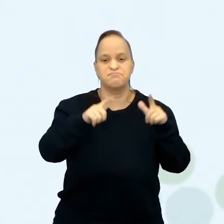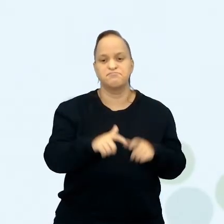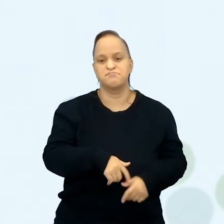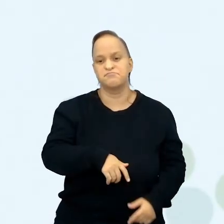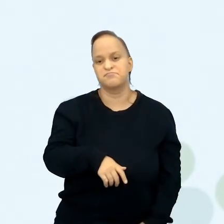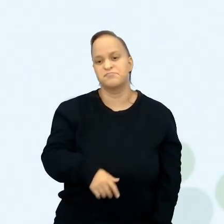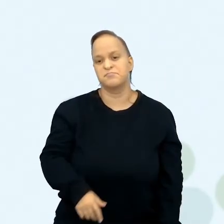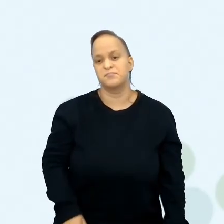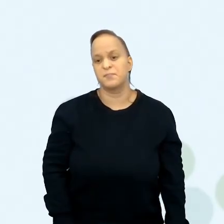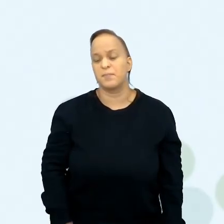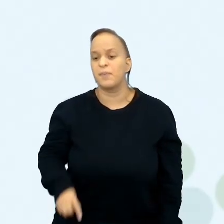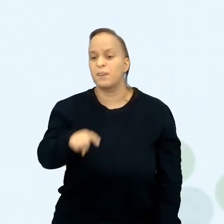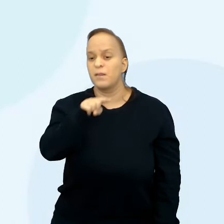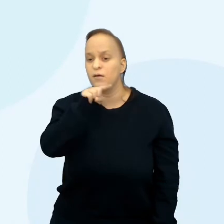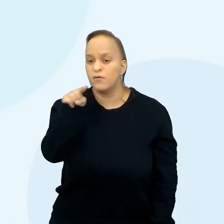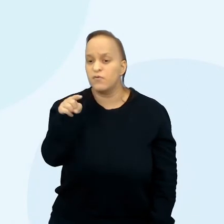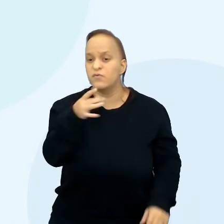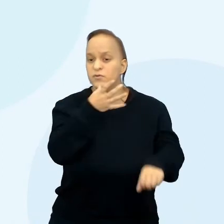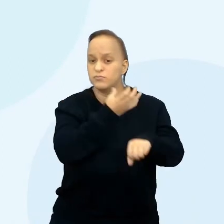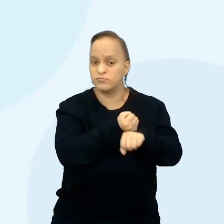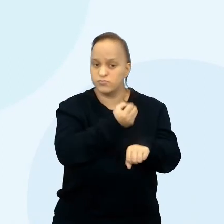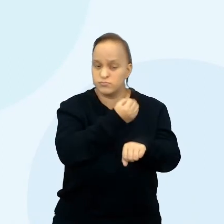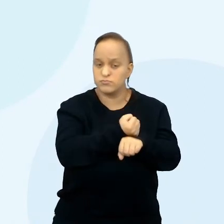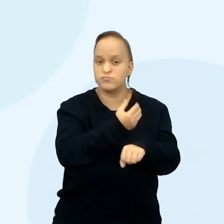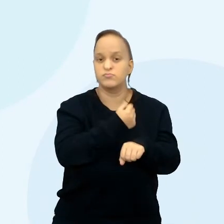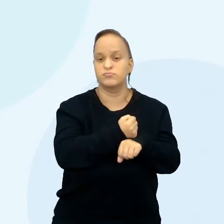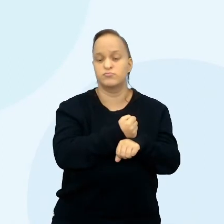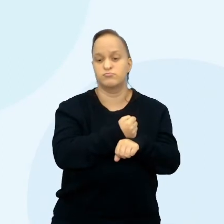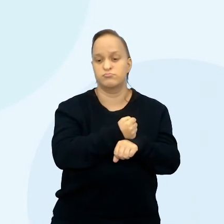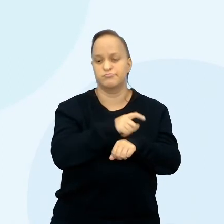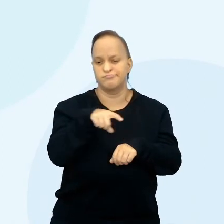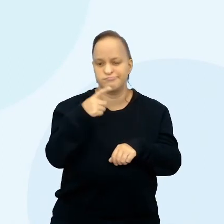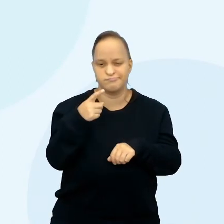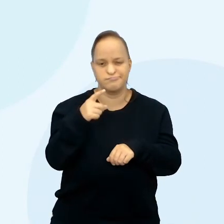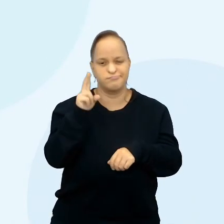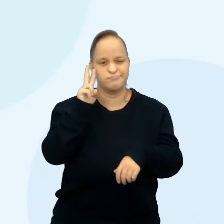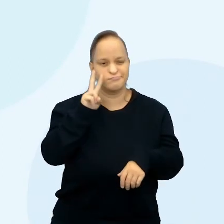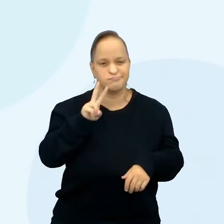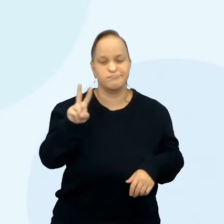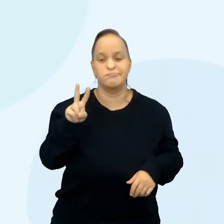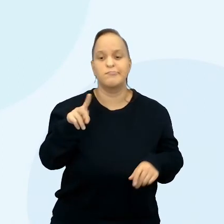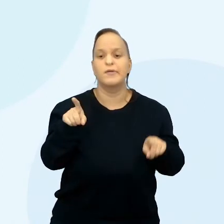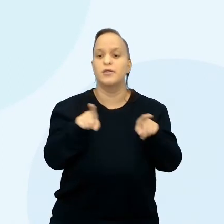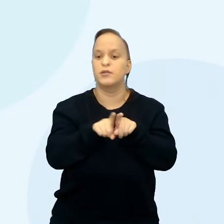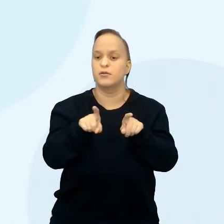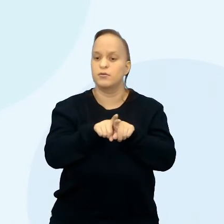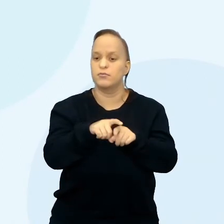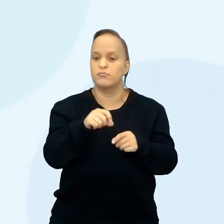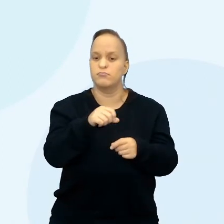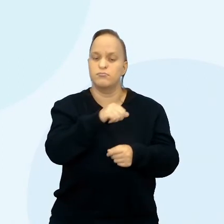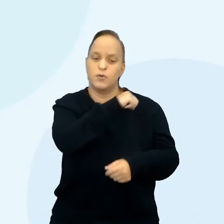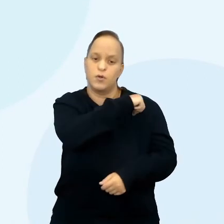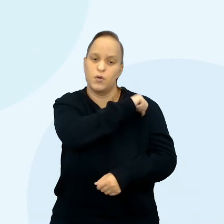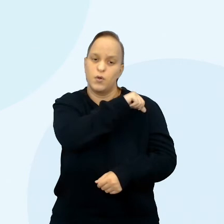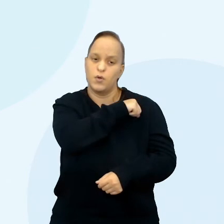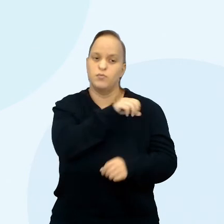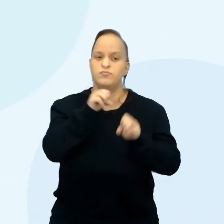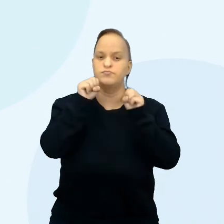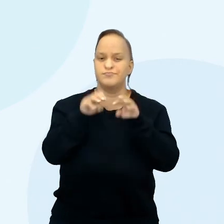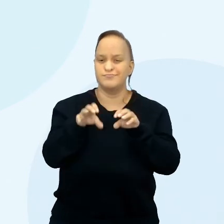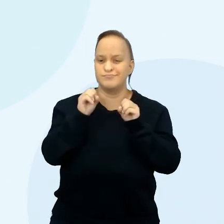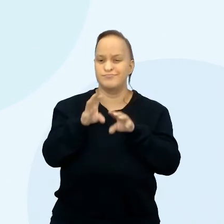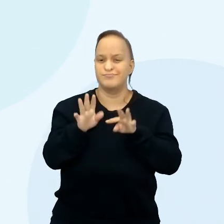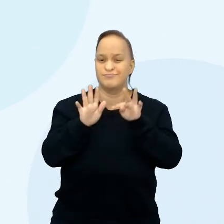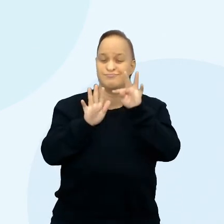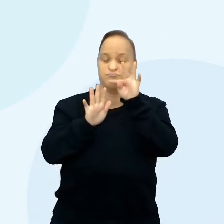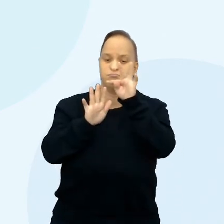recomendo que vocês baixem depois o PPT e vejam. E aqui a gente tem as orientações que eu falei. É um texto imenso, mas é porque a gente